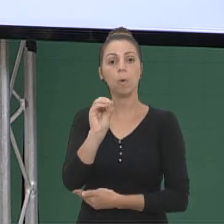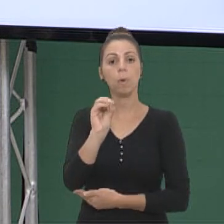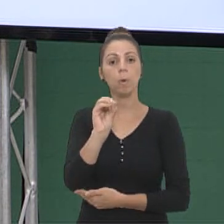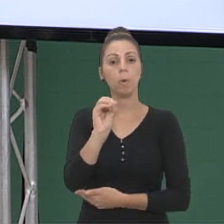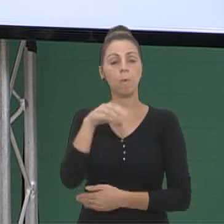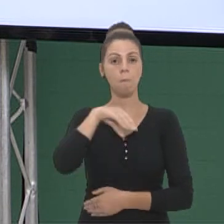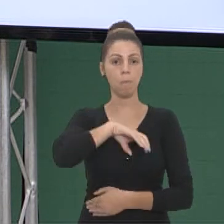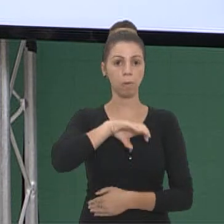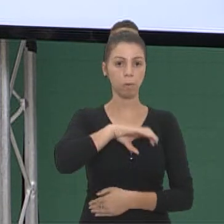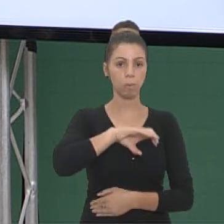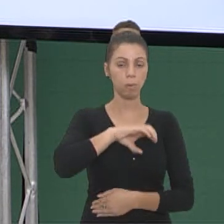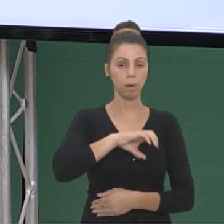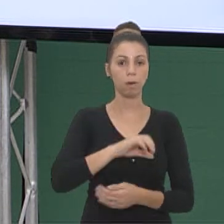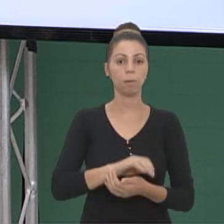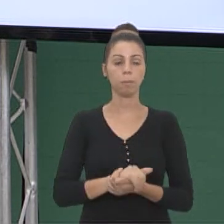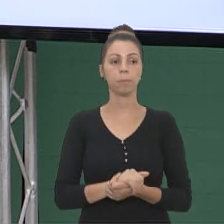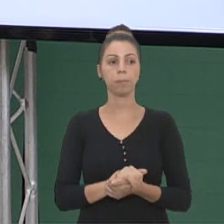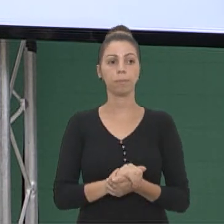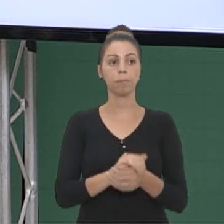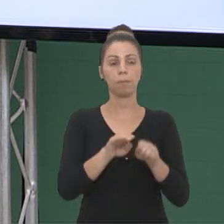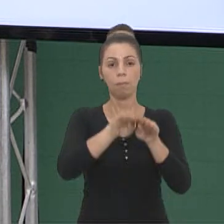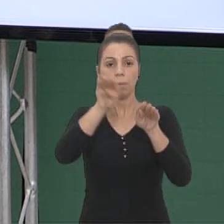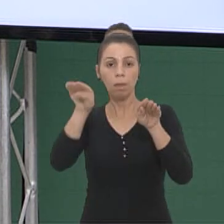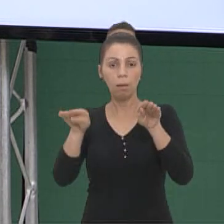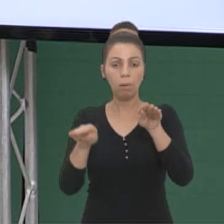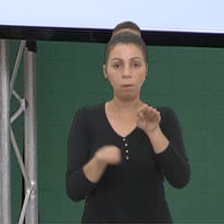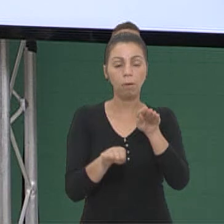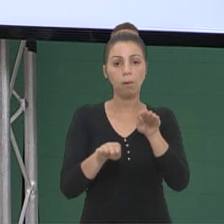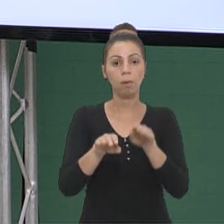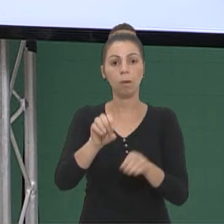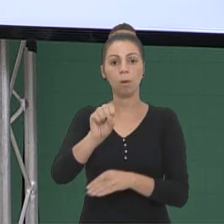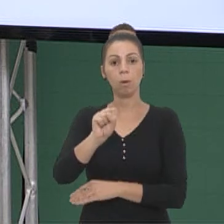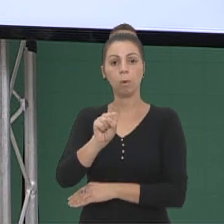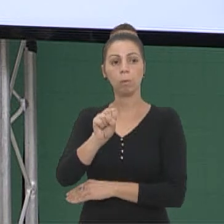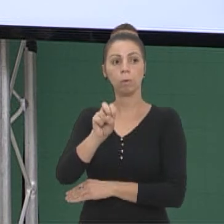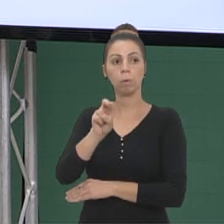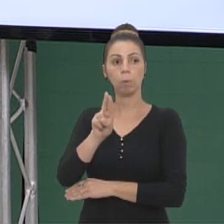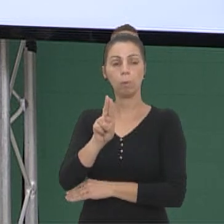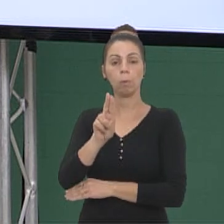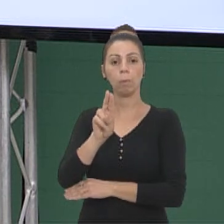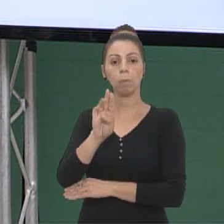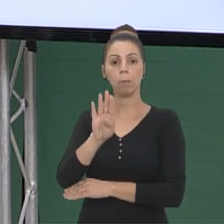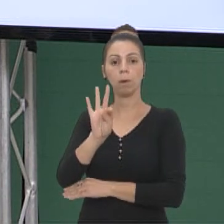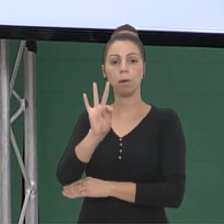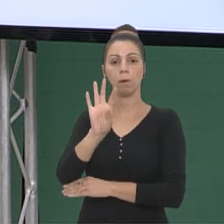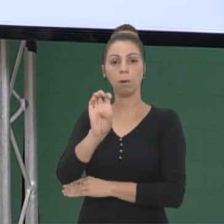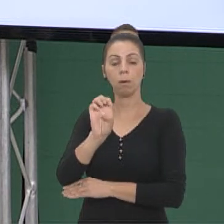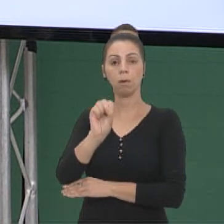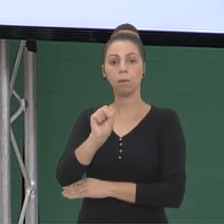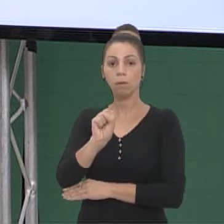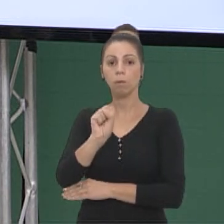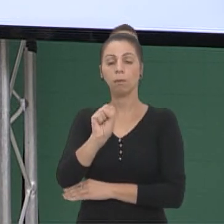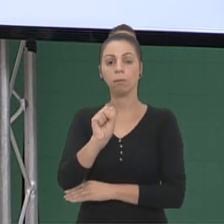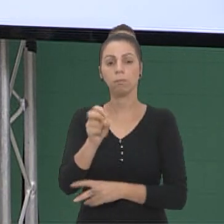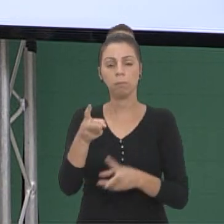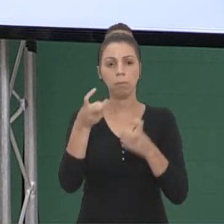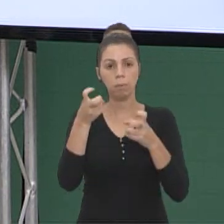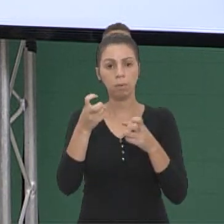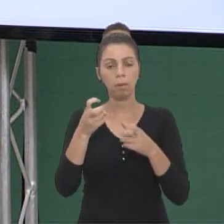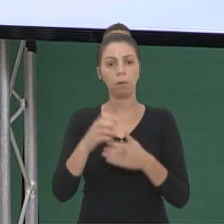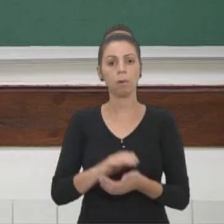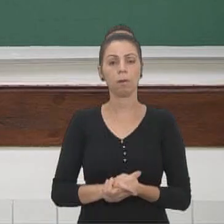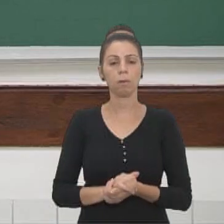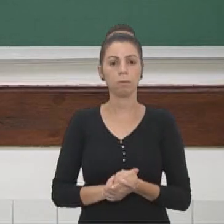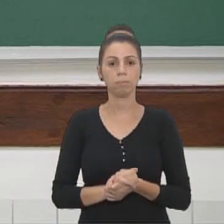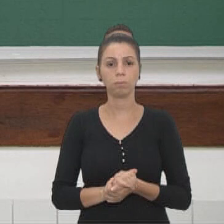de subterrâneo. Então, um súbite é um ônibus, ou um metrô, como nós vamos observar na leitura na sequência.